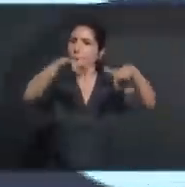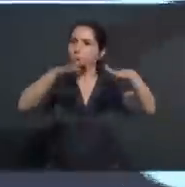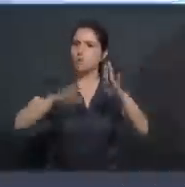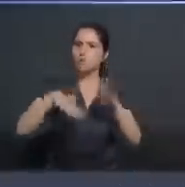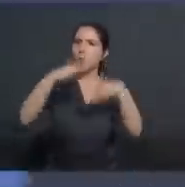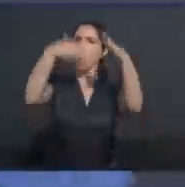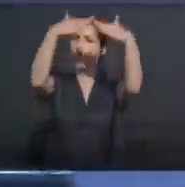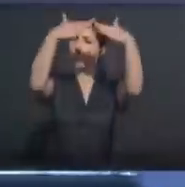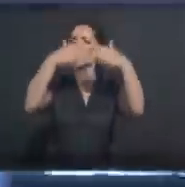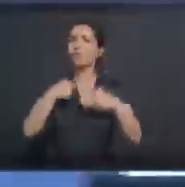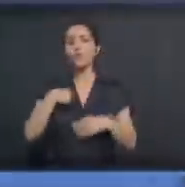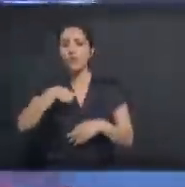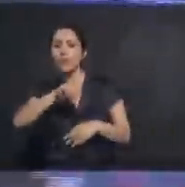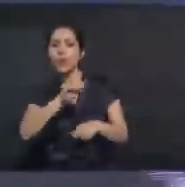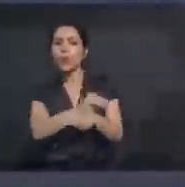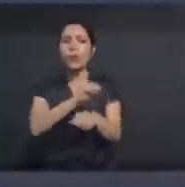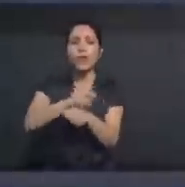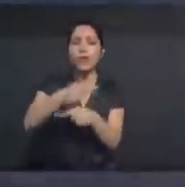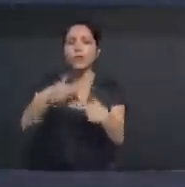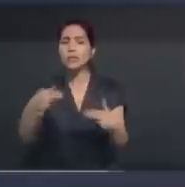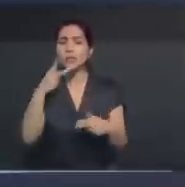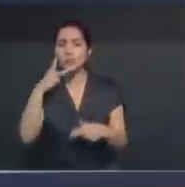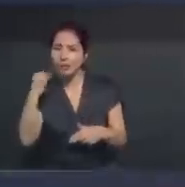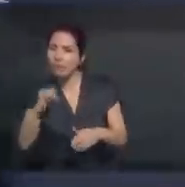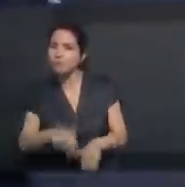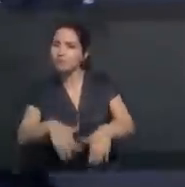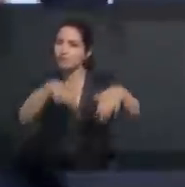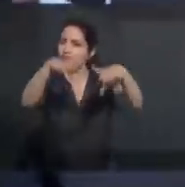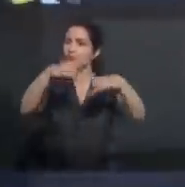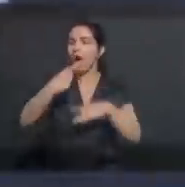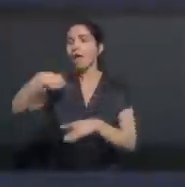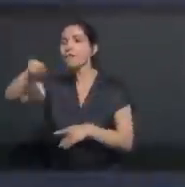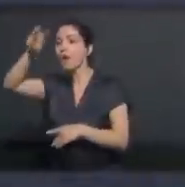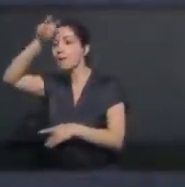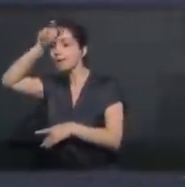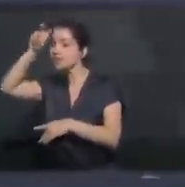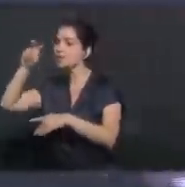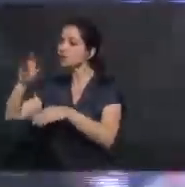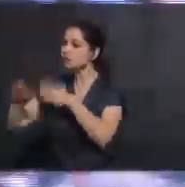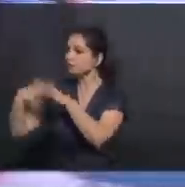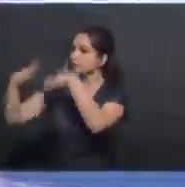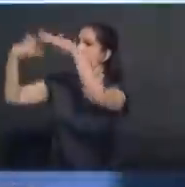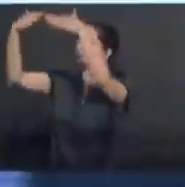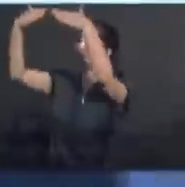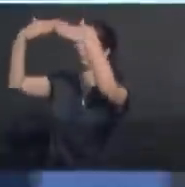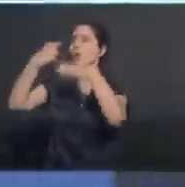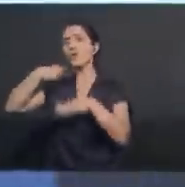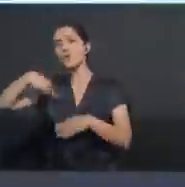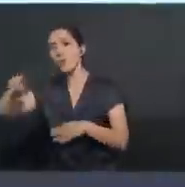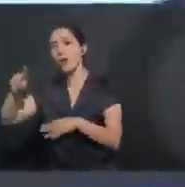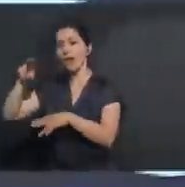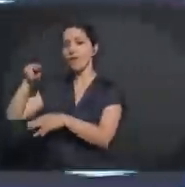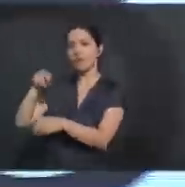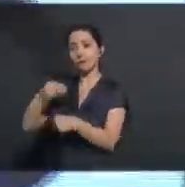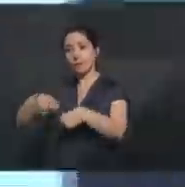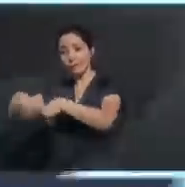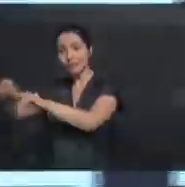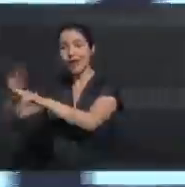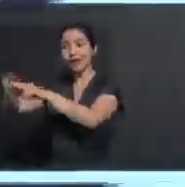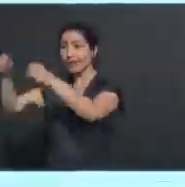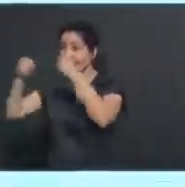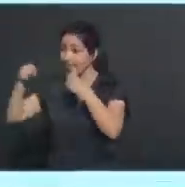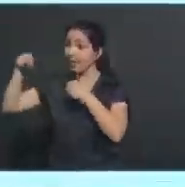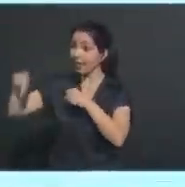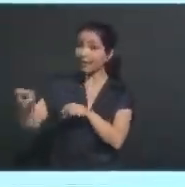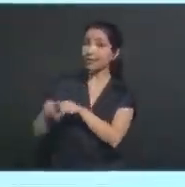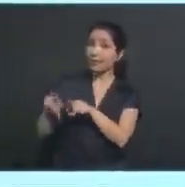deu tudo certo. Foi cuidar das coisas do Potifar, cresceu, melhorou. Foi para a cadeia, até a cadeia deu certo com